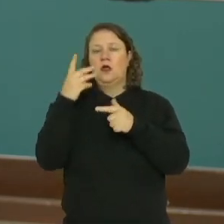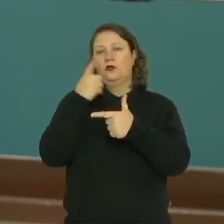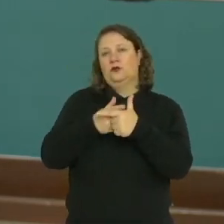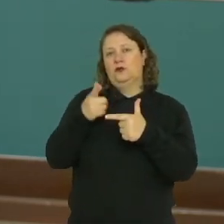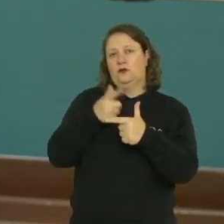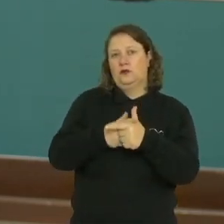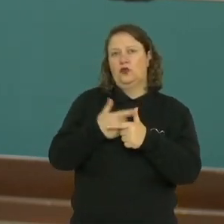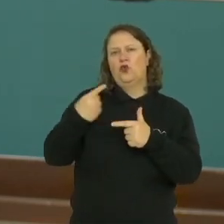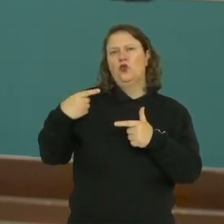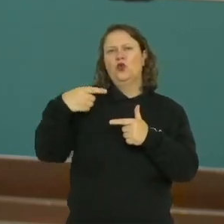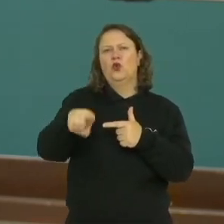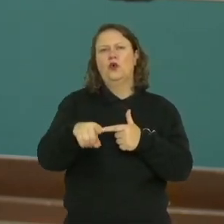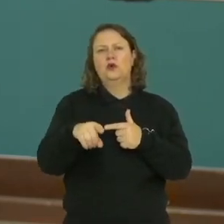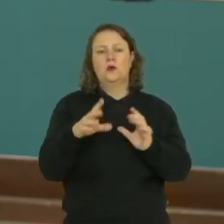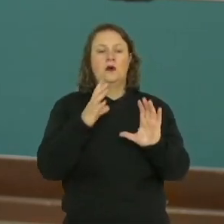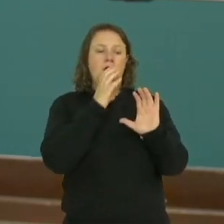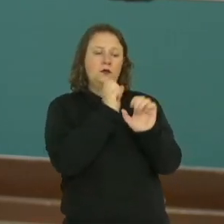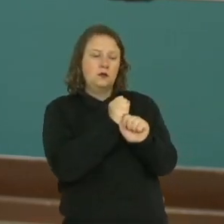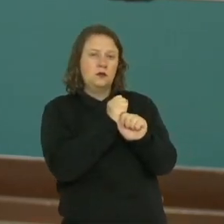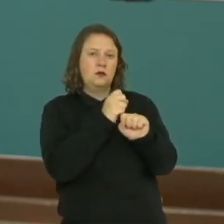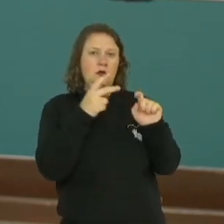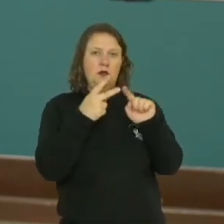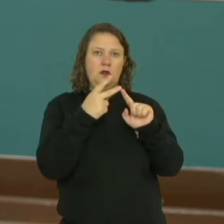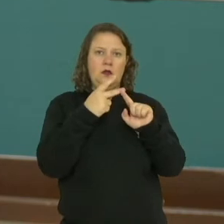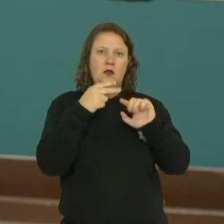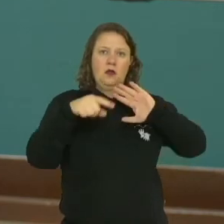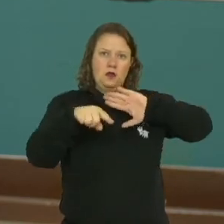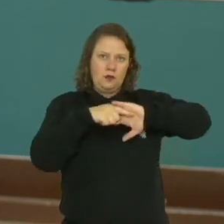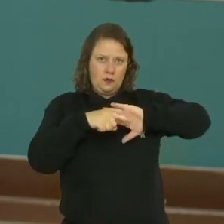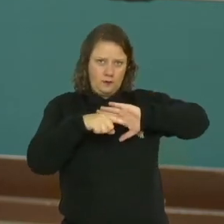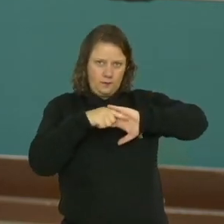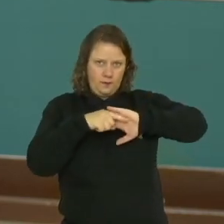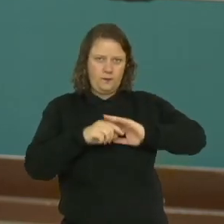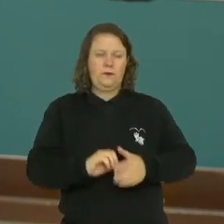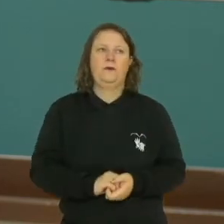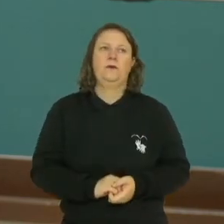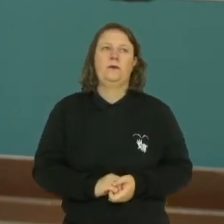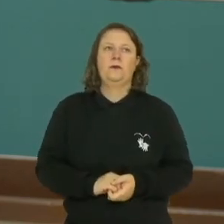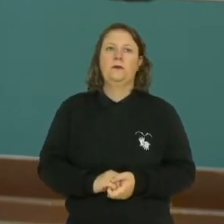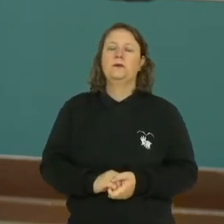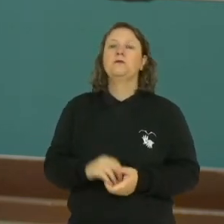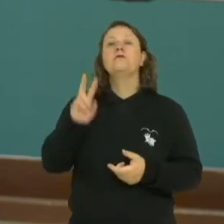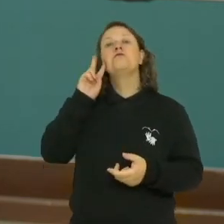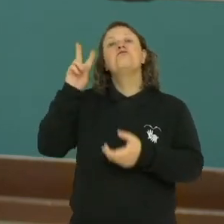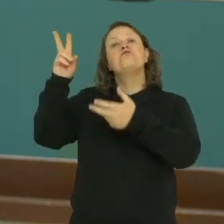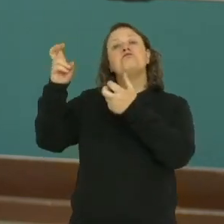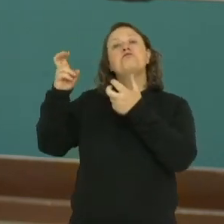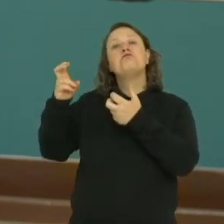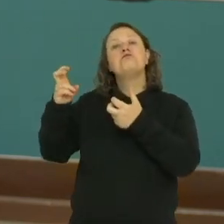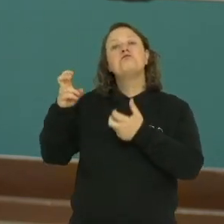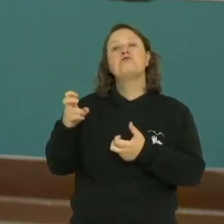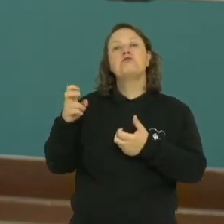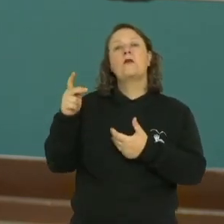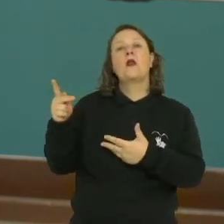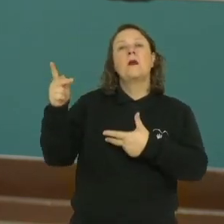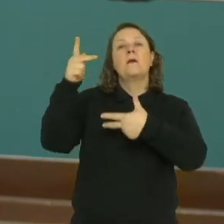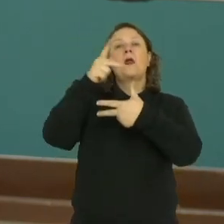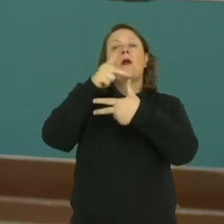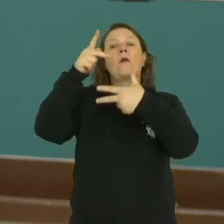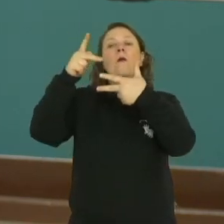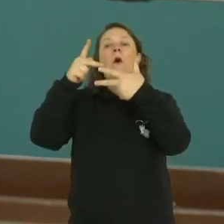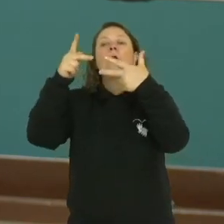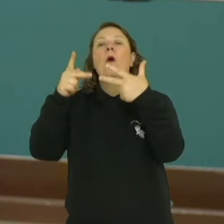e a subtração. Então nesse caso aqui, observando as nossas prioridades, primeiro nós vamos resolver